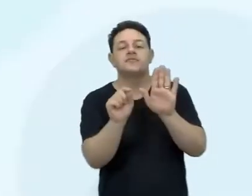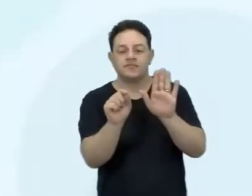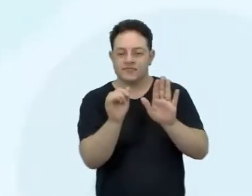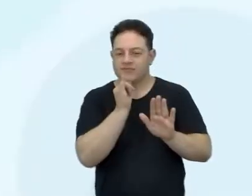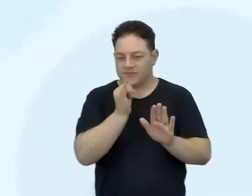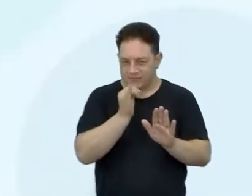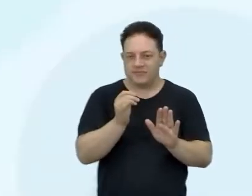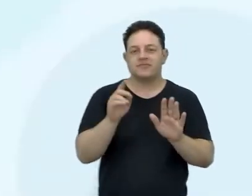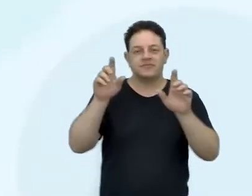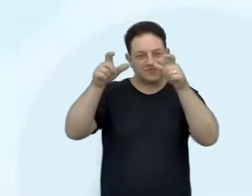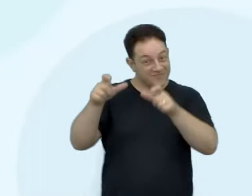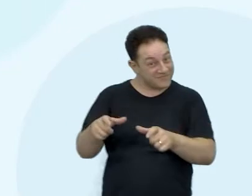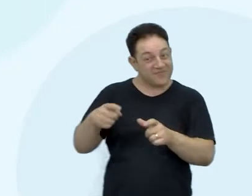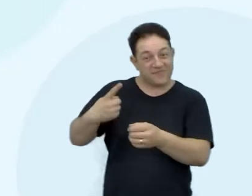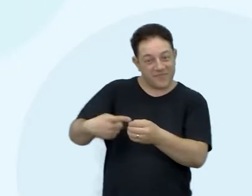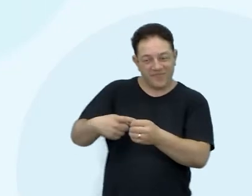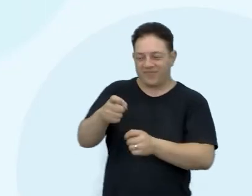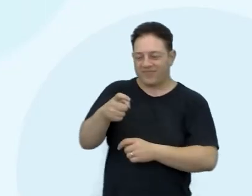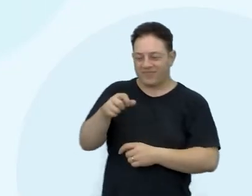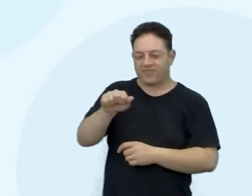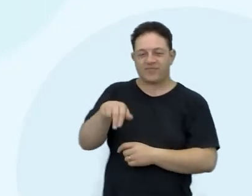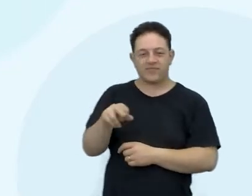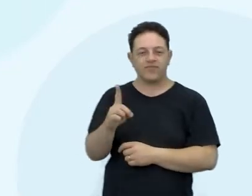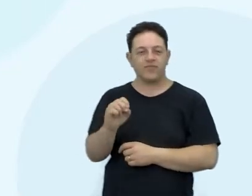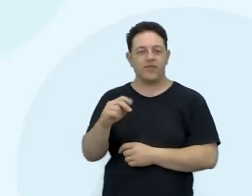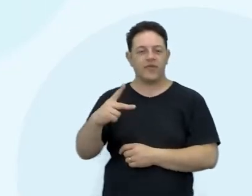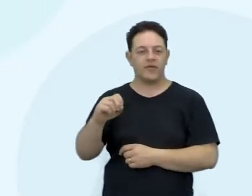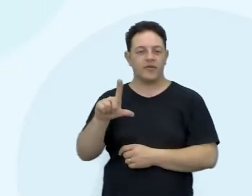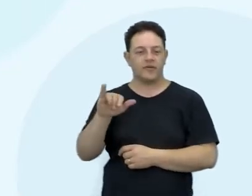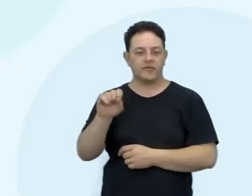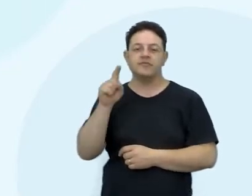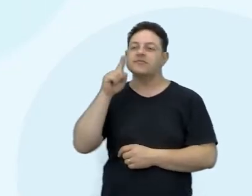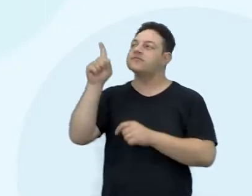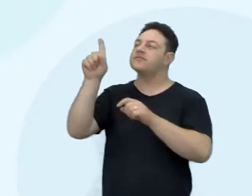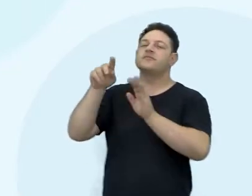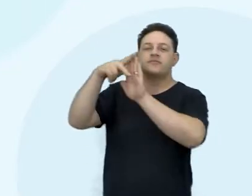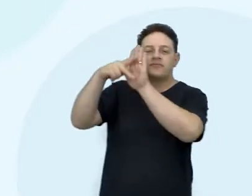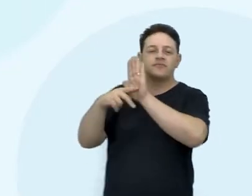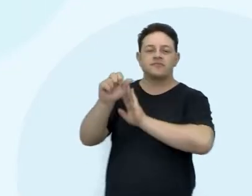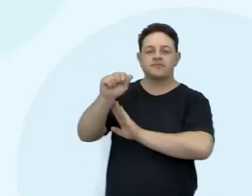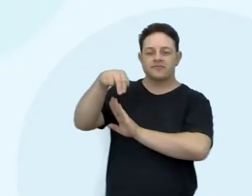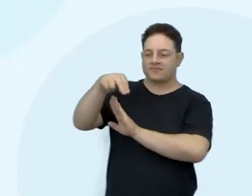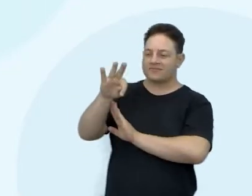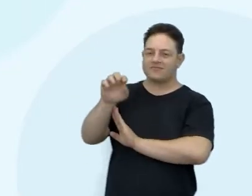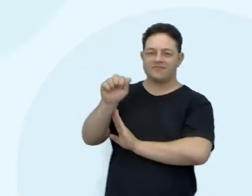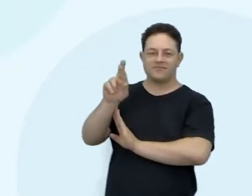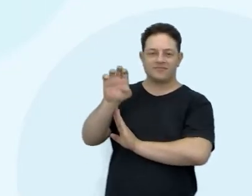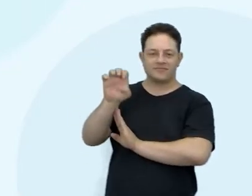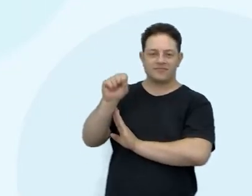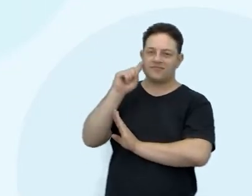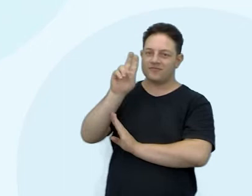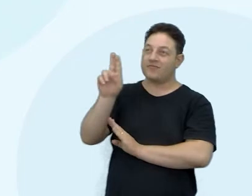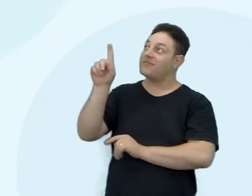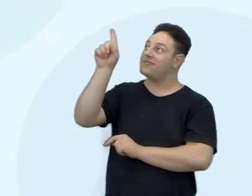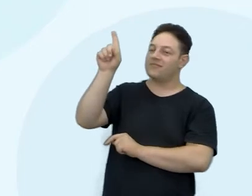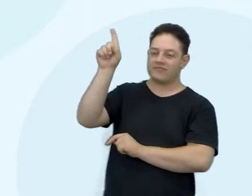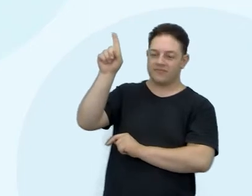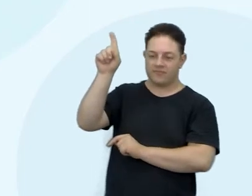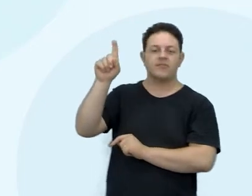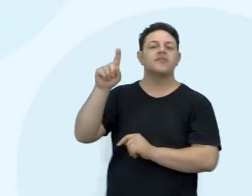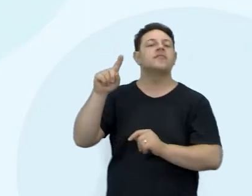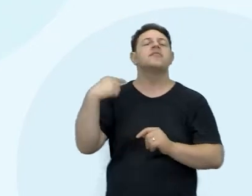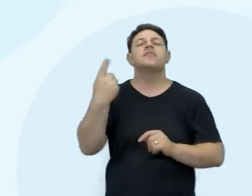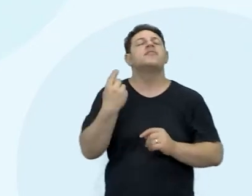dentro também de Xandópolis, né, o projeto de Antares, né, onde a gente colocou ali